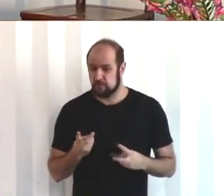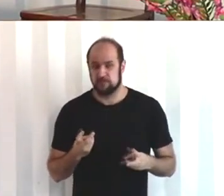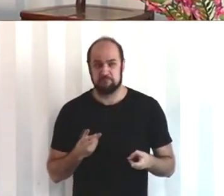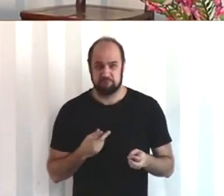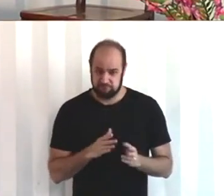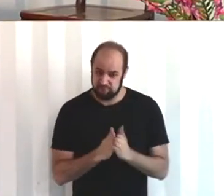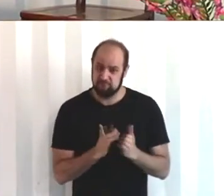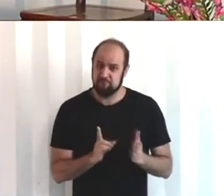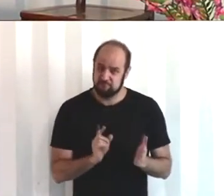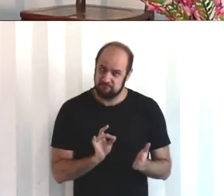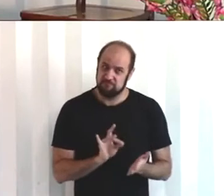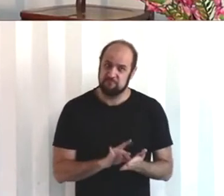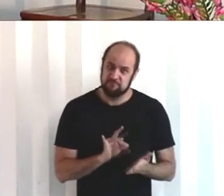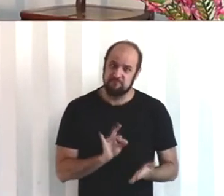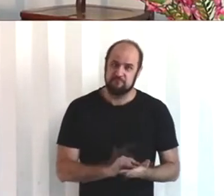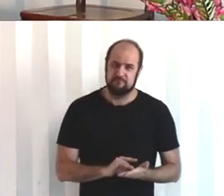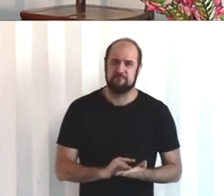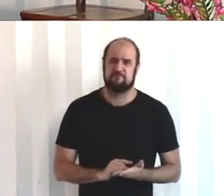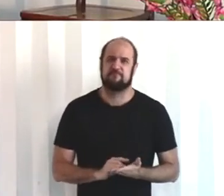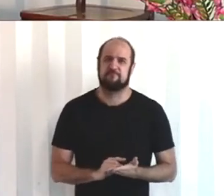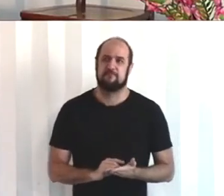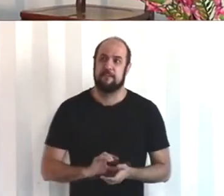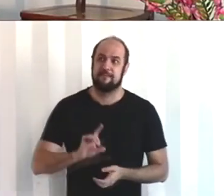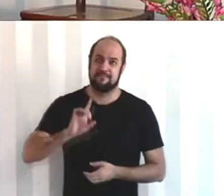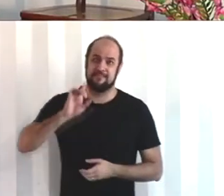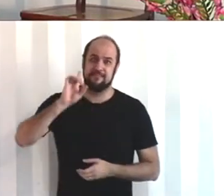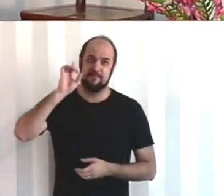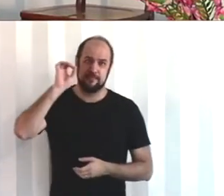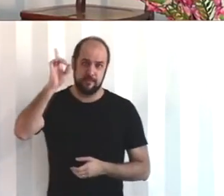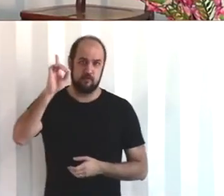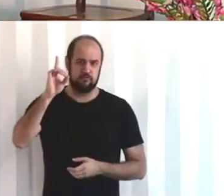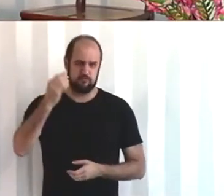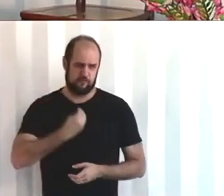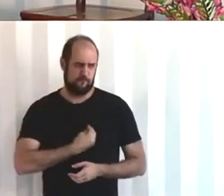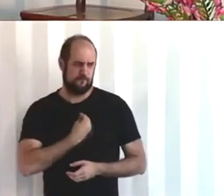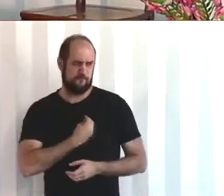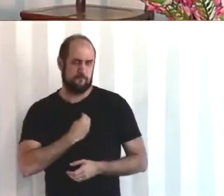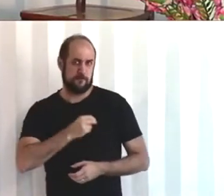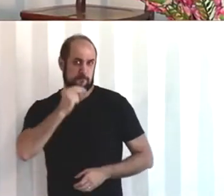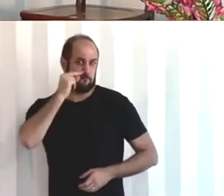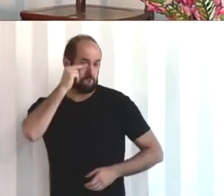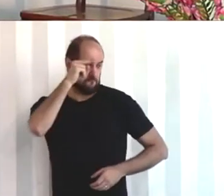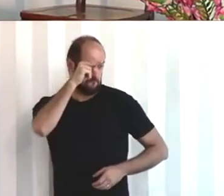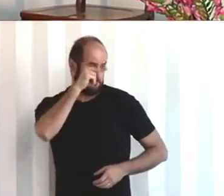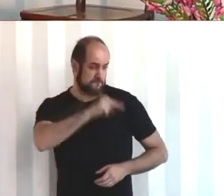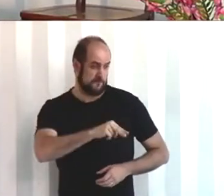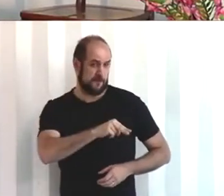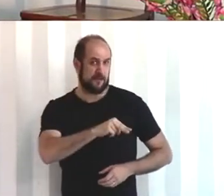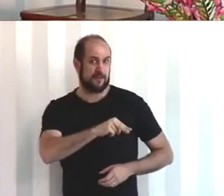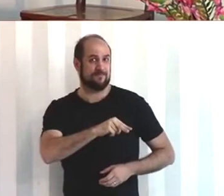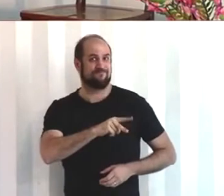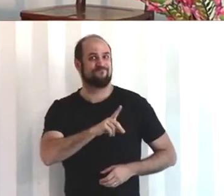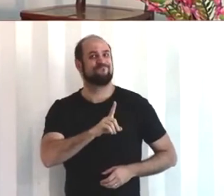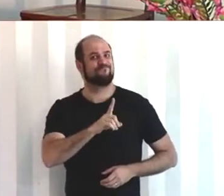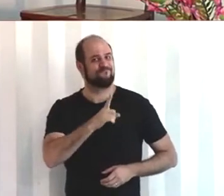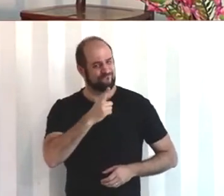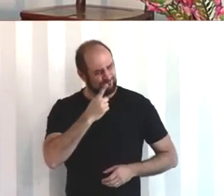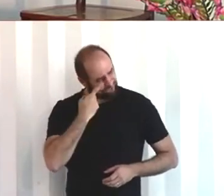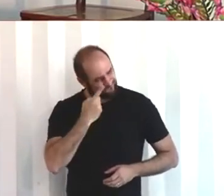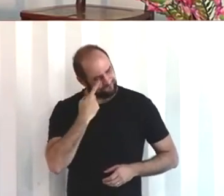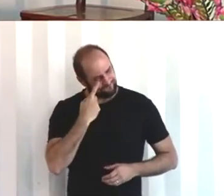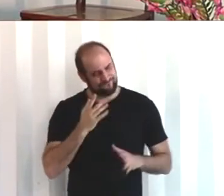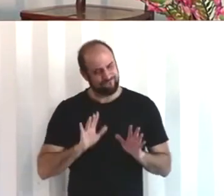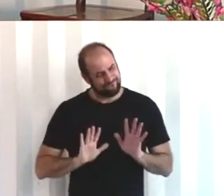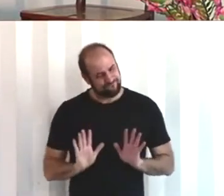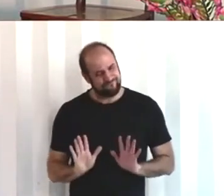palavra: horrenda coisa é cair na mão do Deus vivo. Mas de uma forma linda, nós podemos também dizer nesta manhã